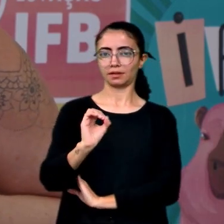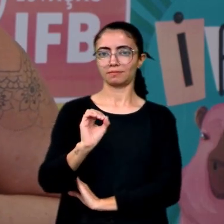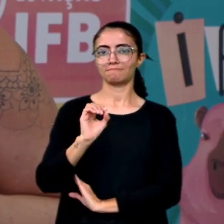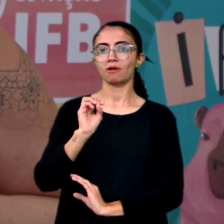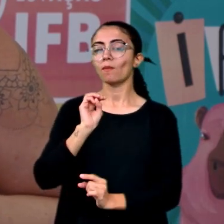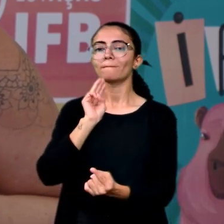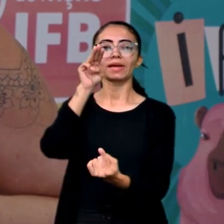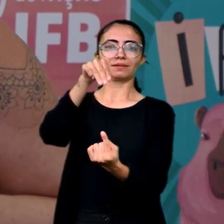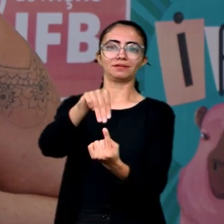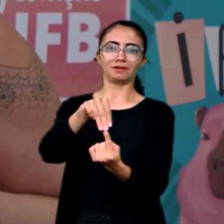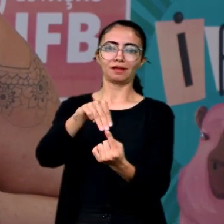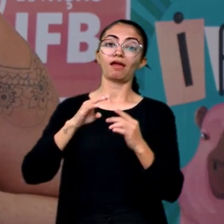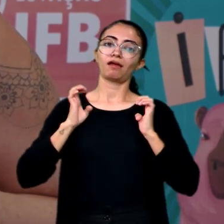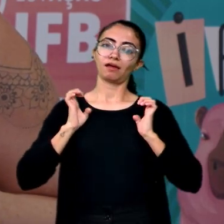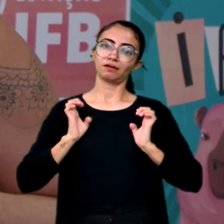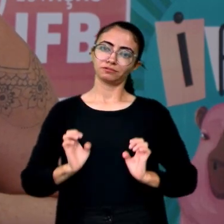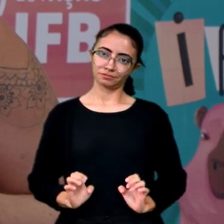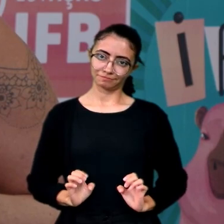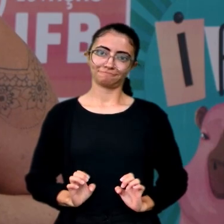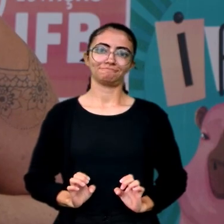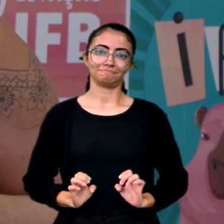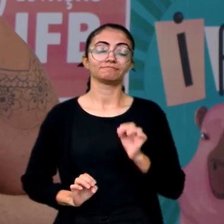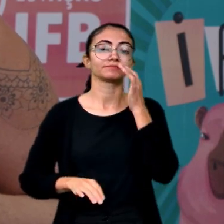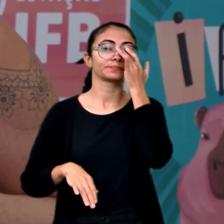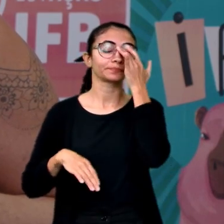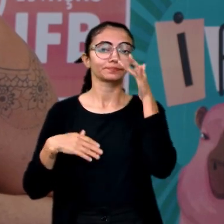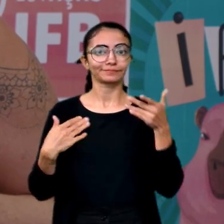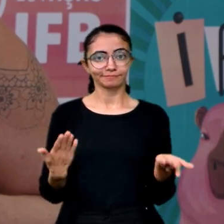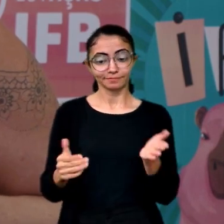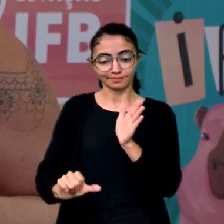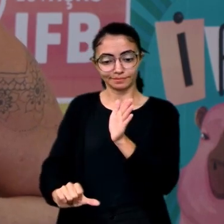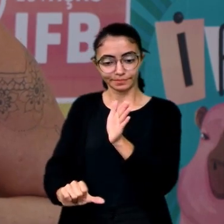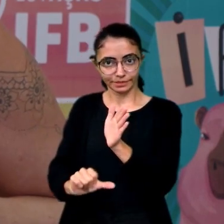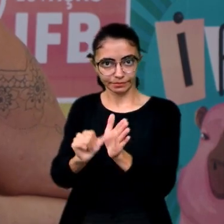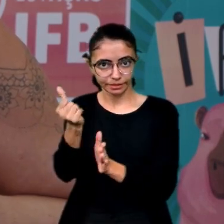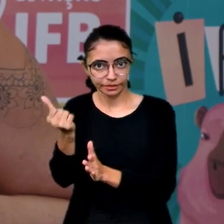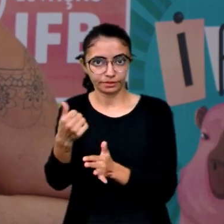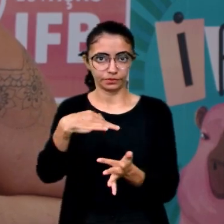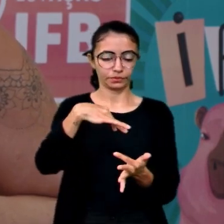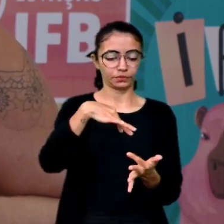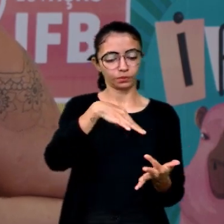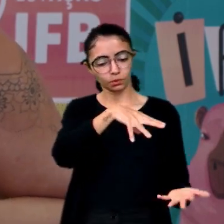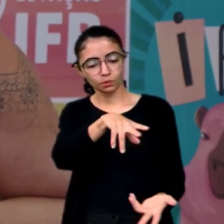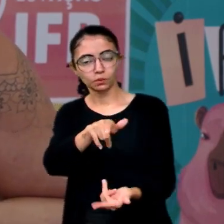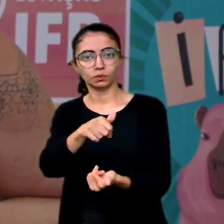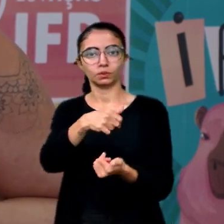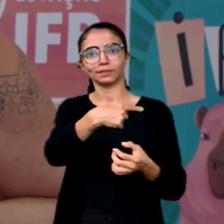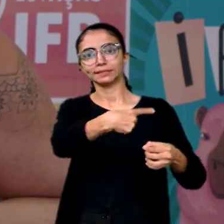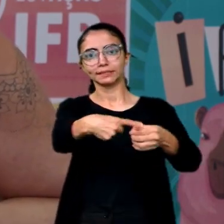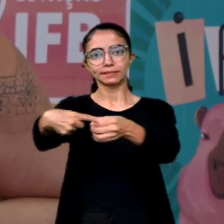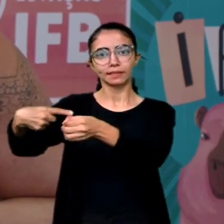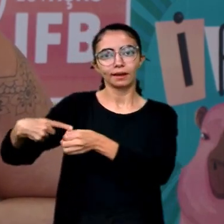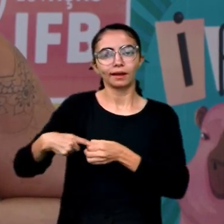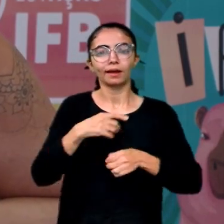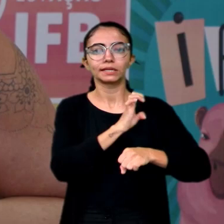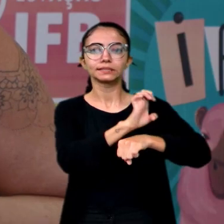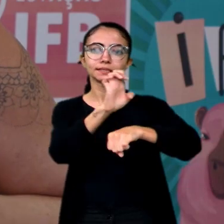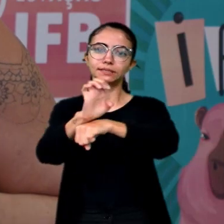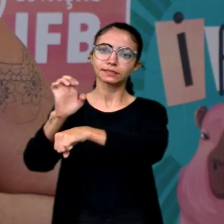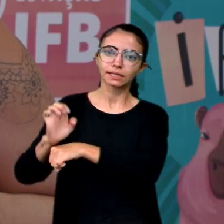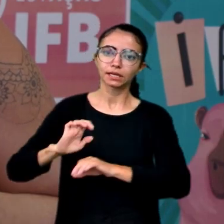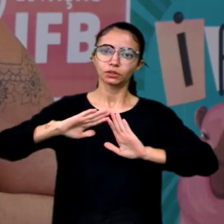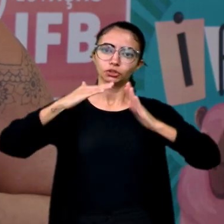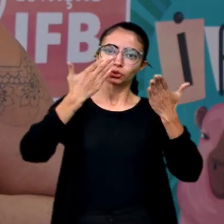ética, né? Em que, primeiro, o mundo, as cidades, os estados, as escolas, as